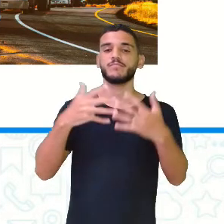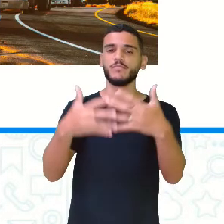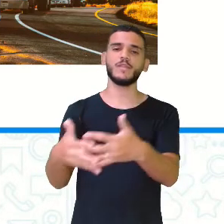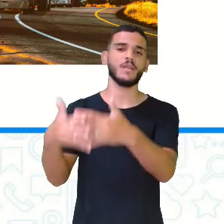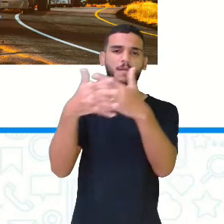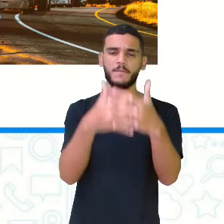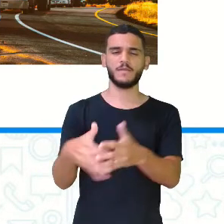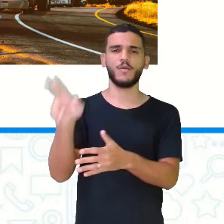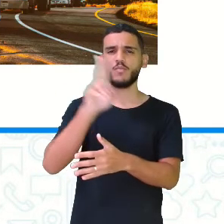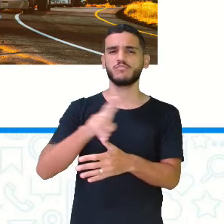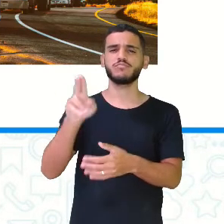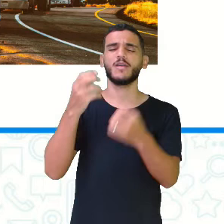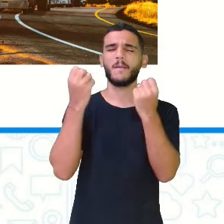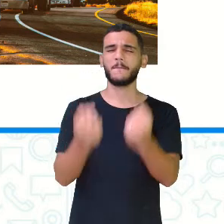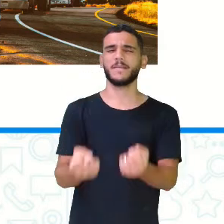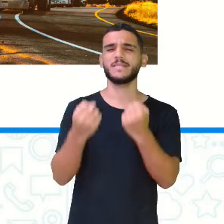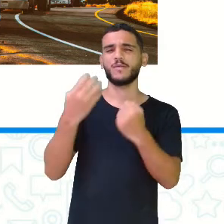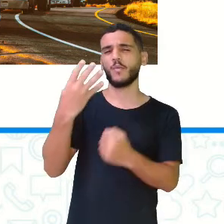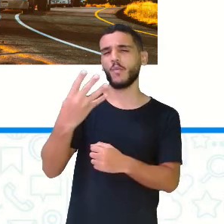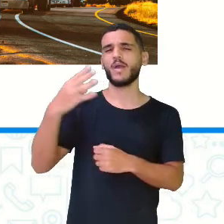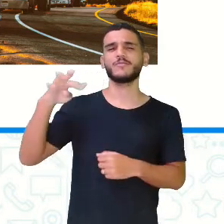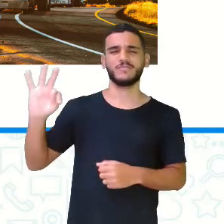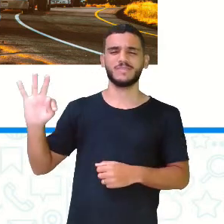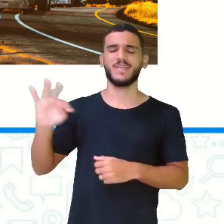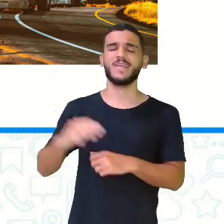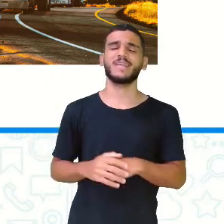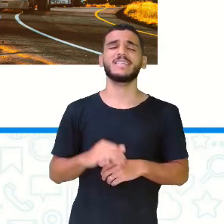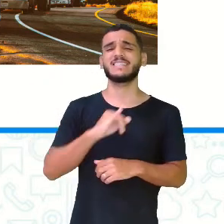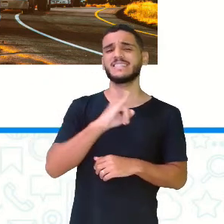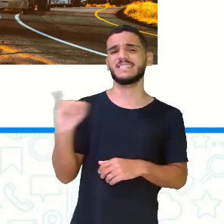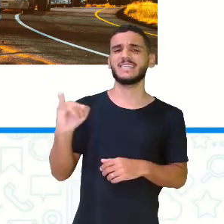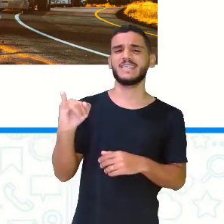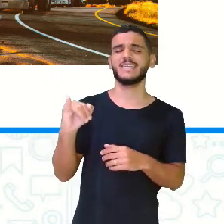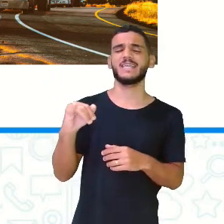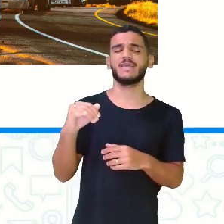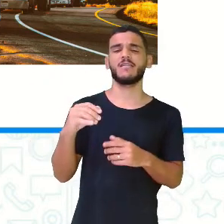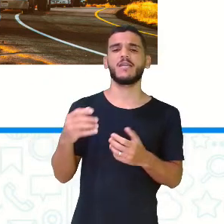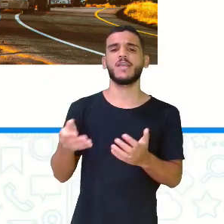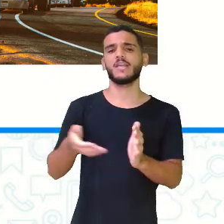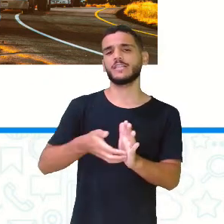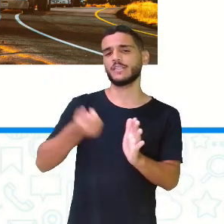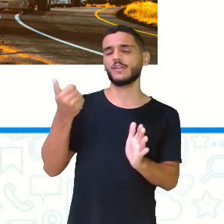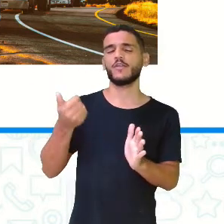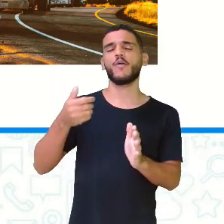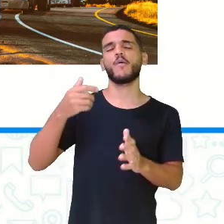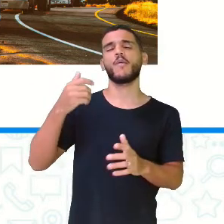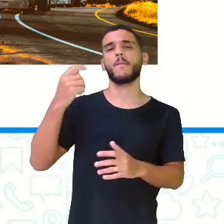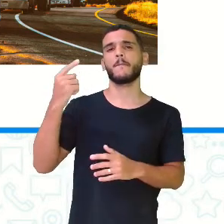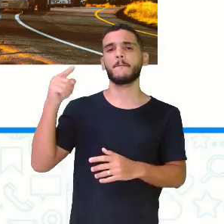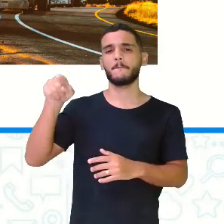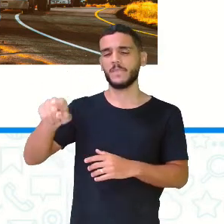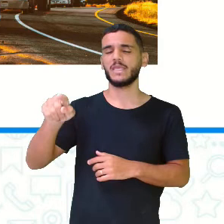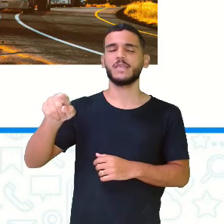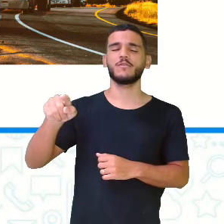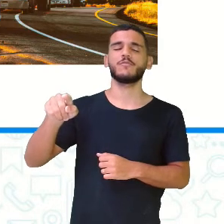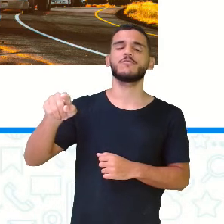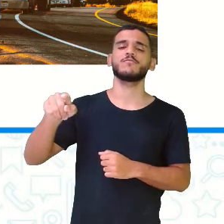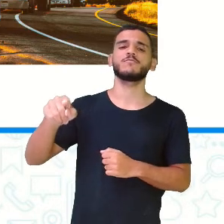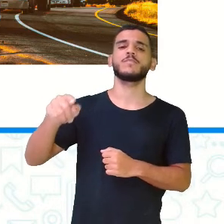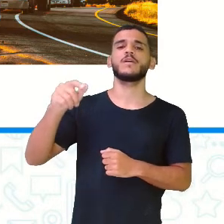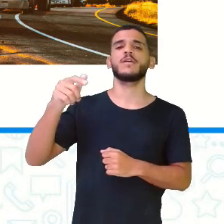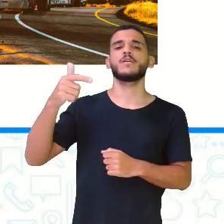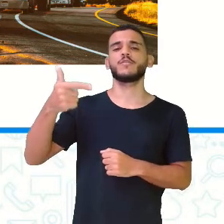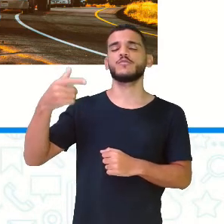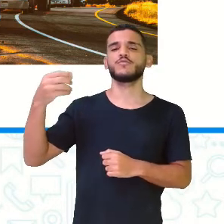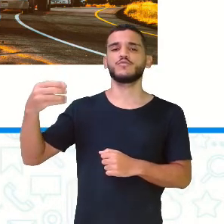4 toneladas. Se já foram descarregados 1.200 quilos, pensa, a cada 1.000 quilos,